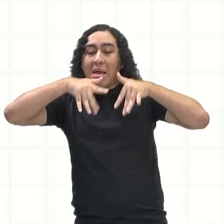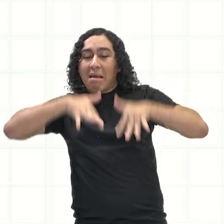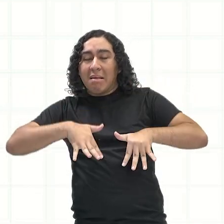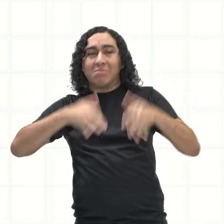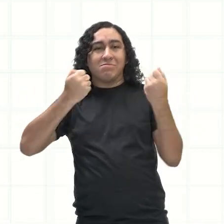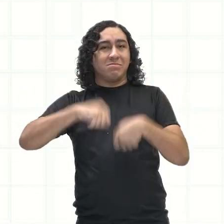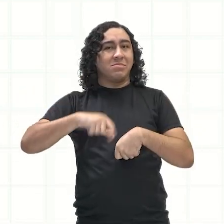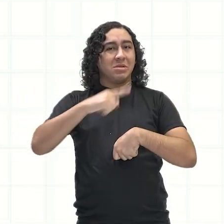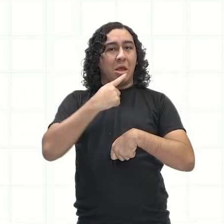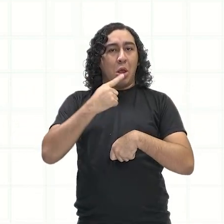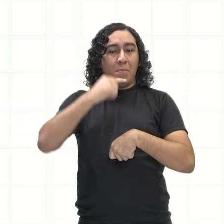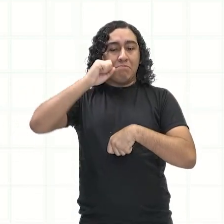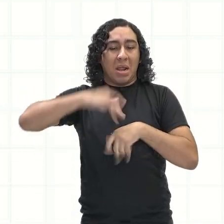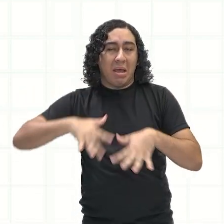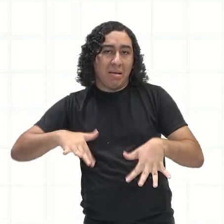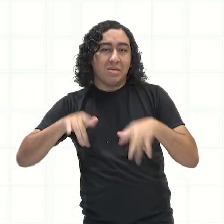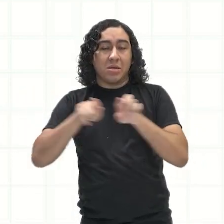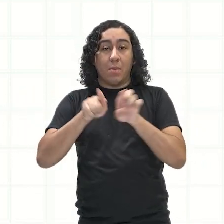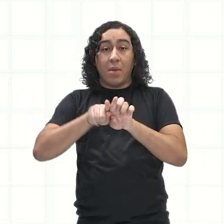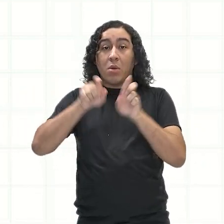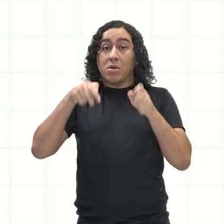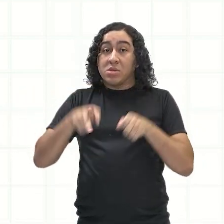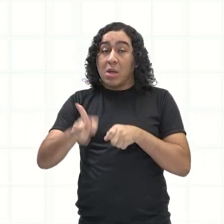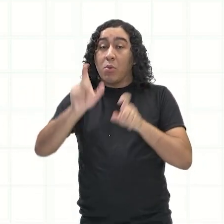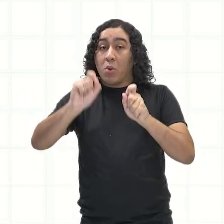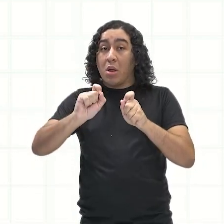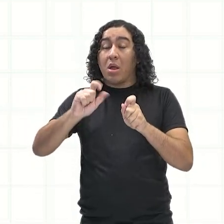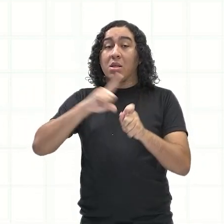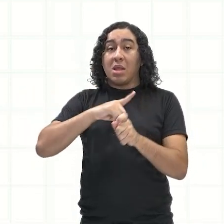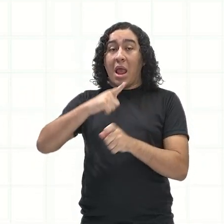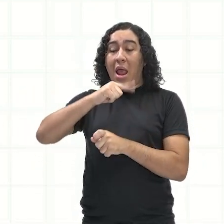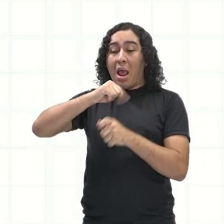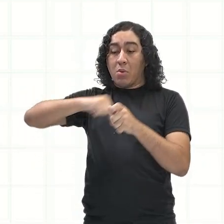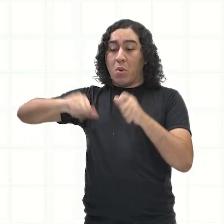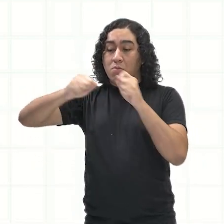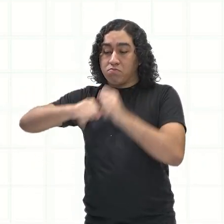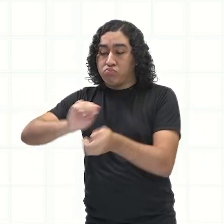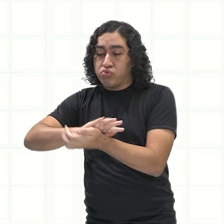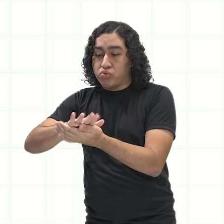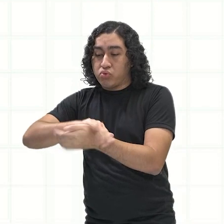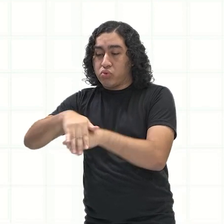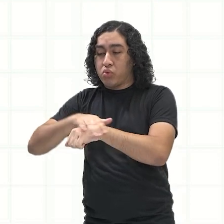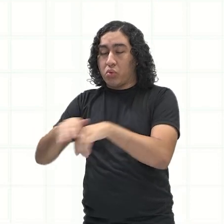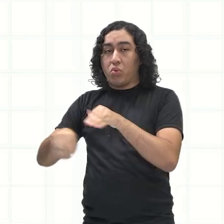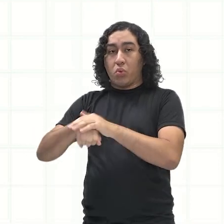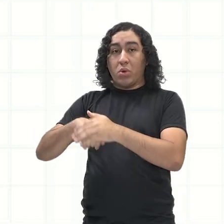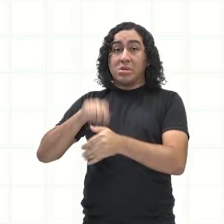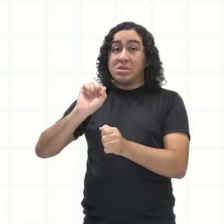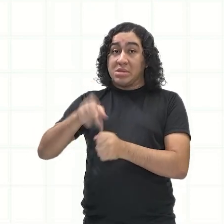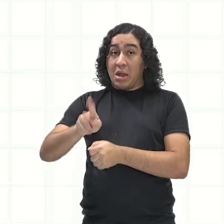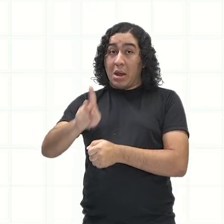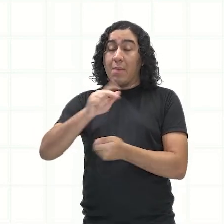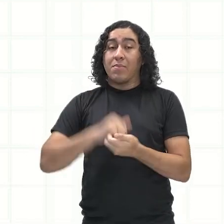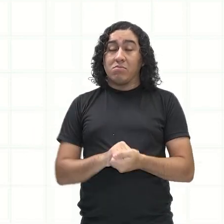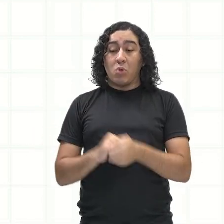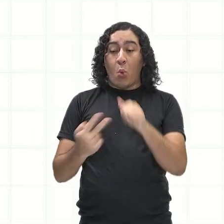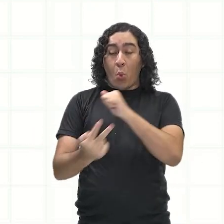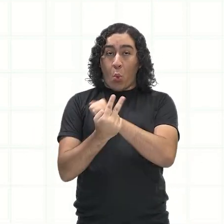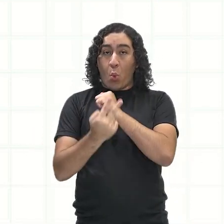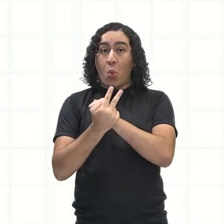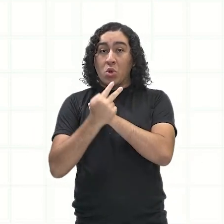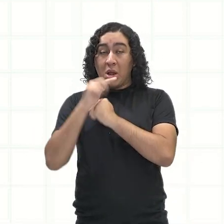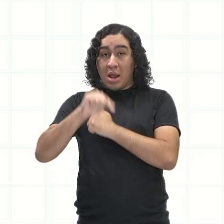mais, e sempre higienizar as mãos, certo? O tratamento ele vai controlar a doença, porém